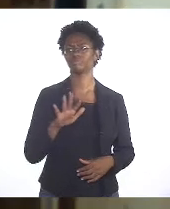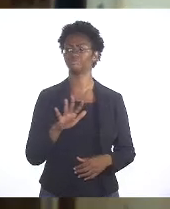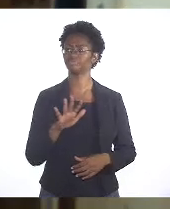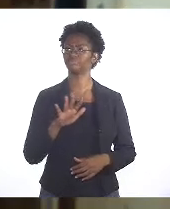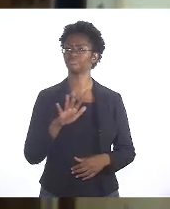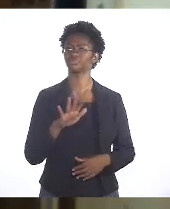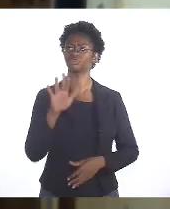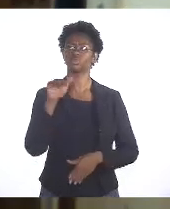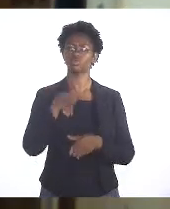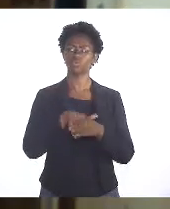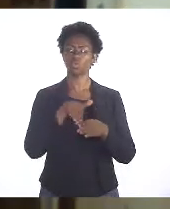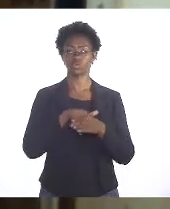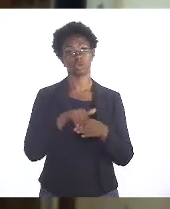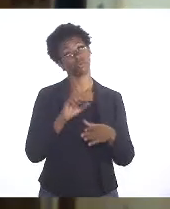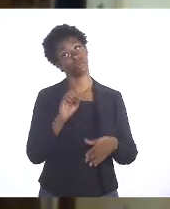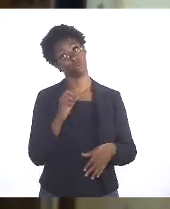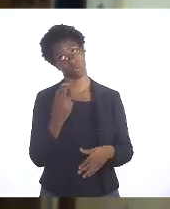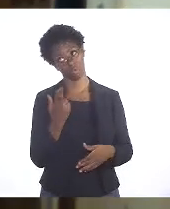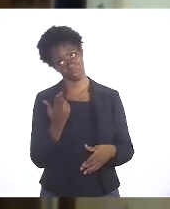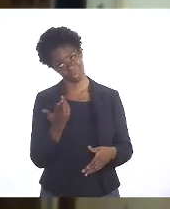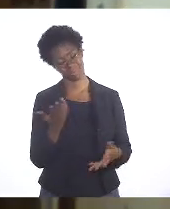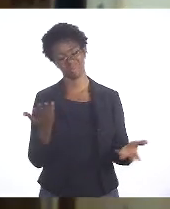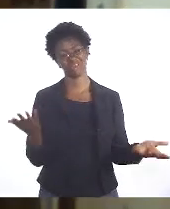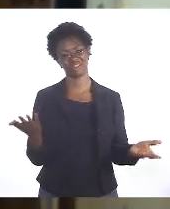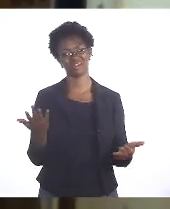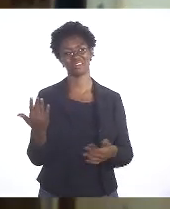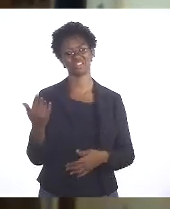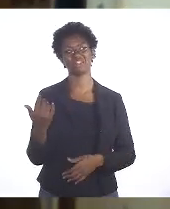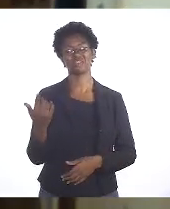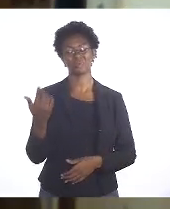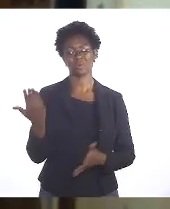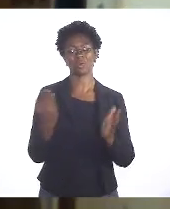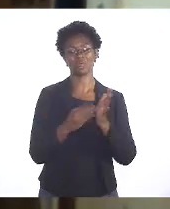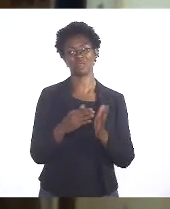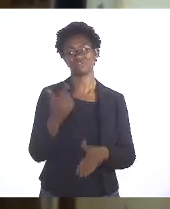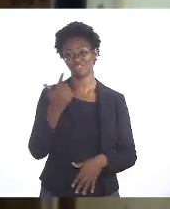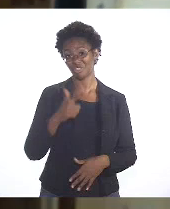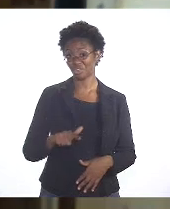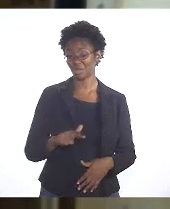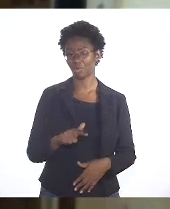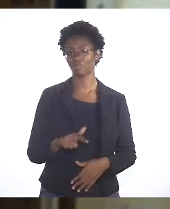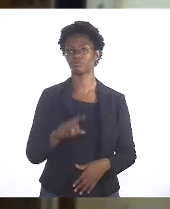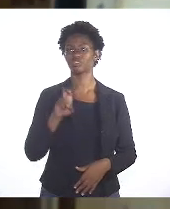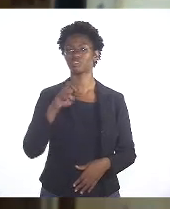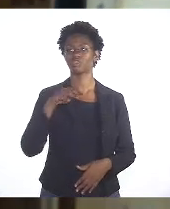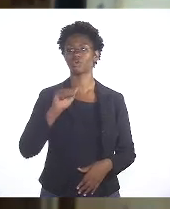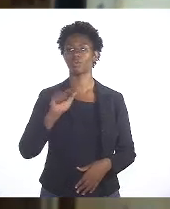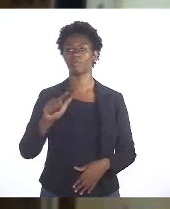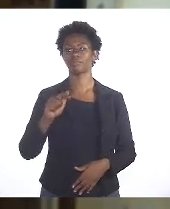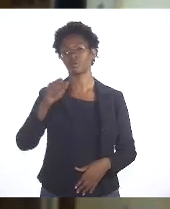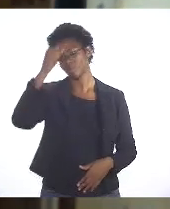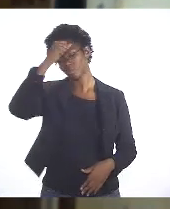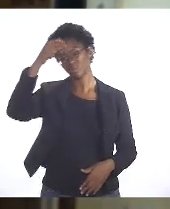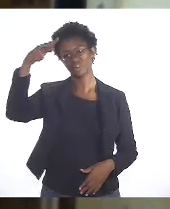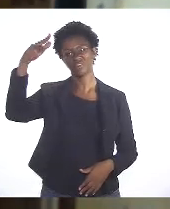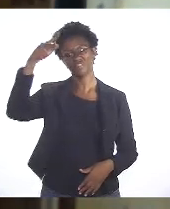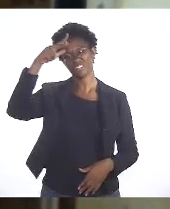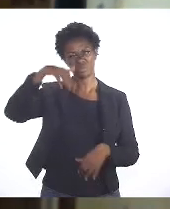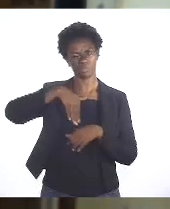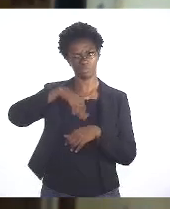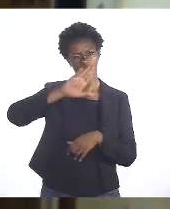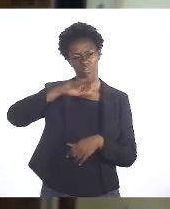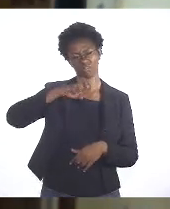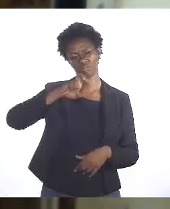estará elegendo ou reelegendo, né, mais de 5 mil prefeitos. Mais de 5